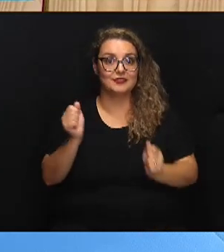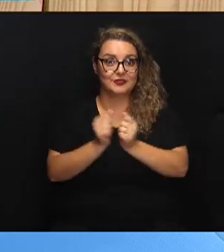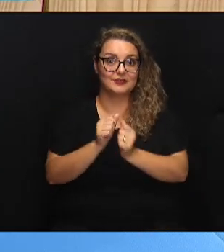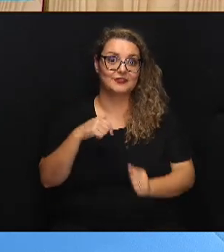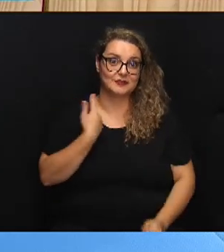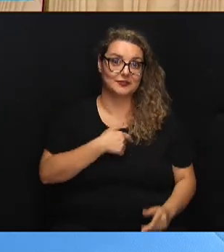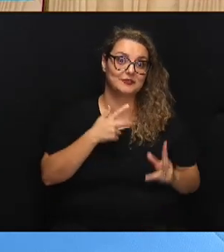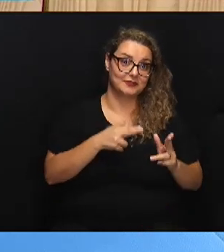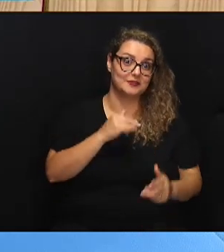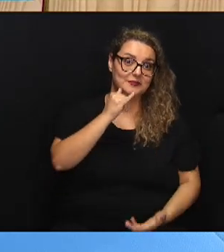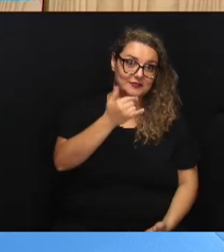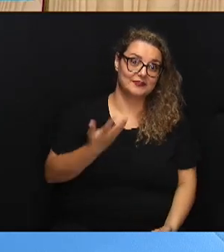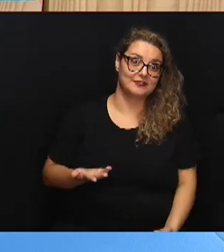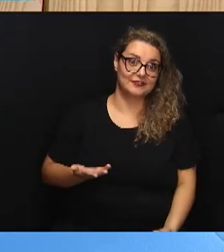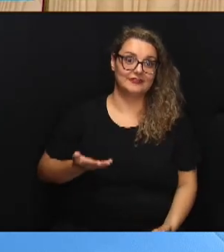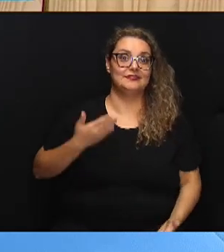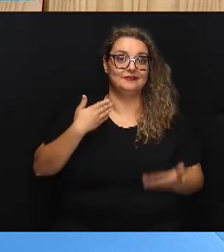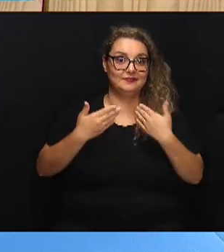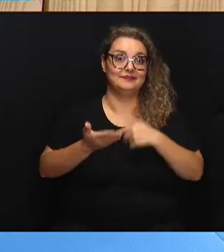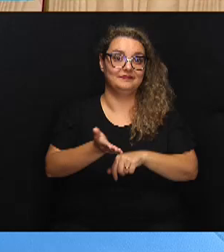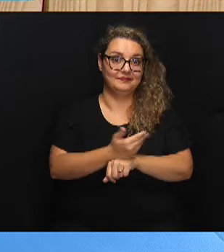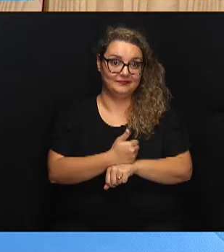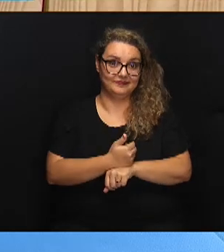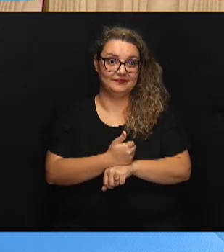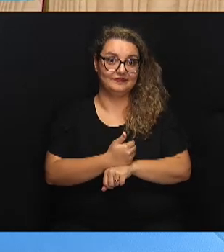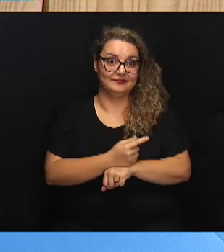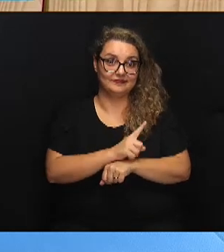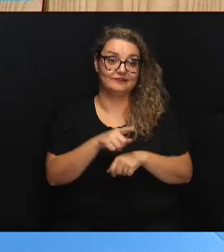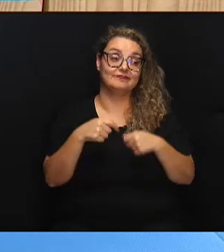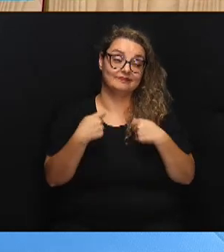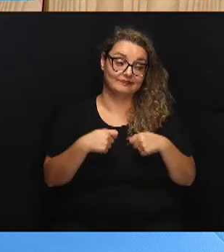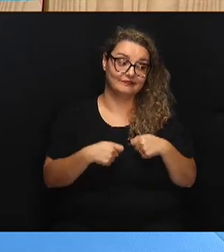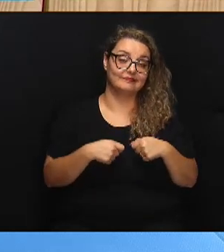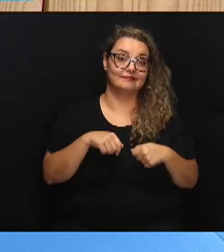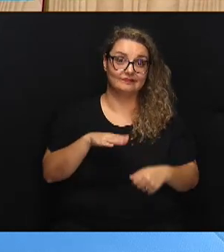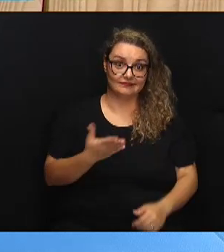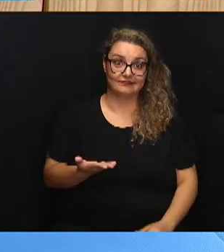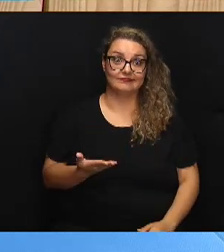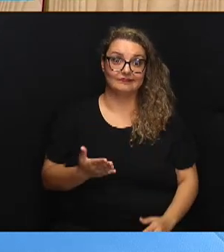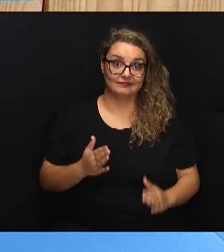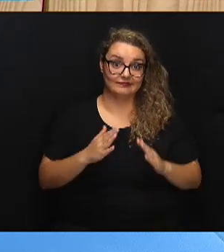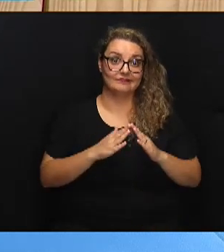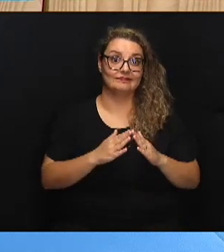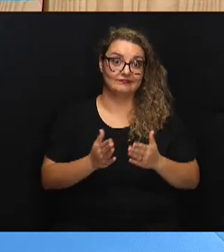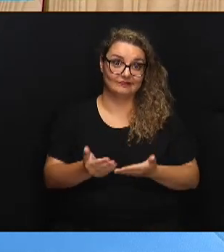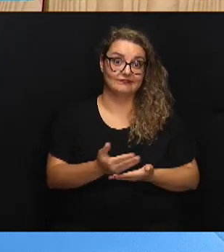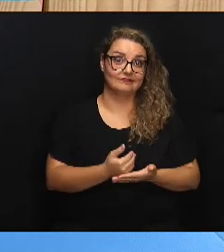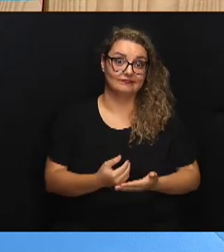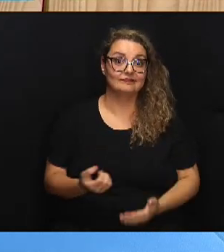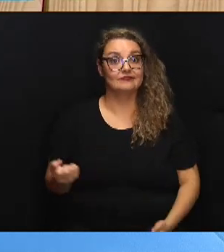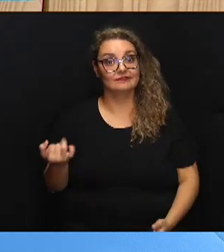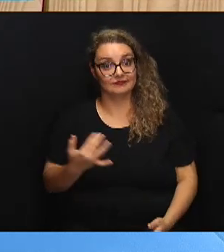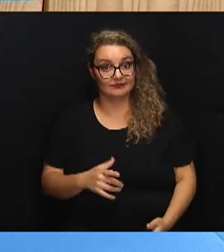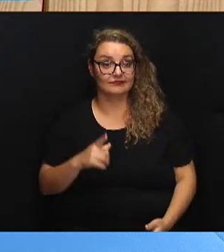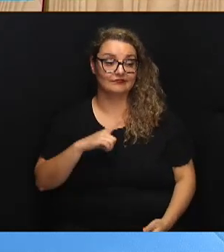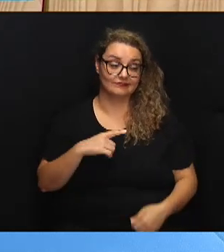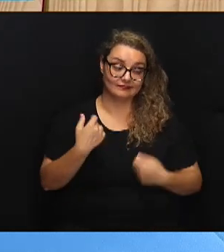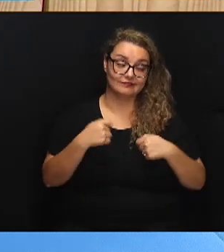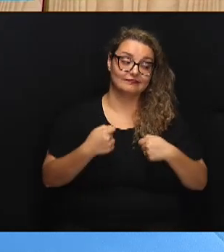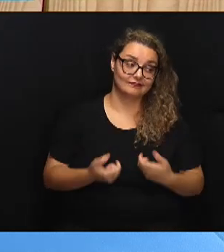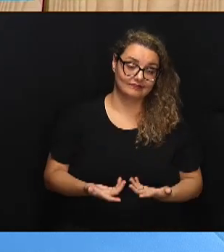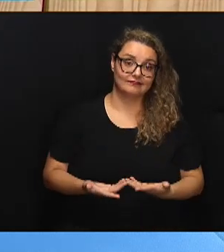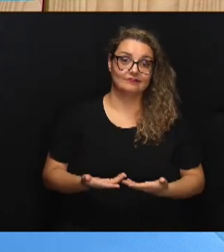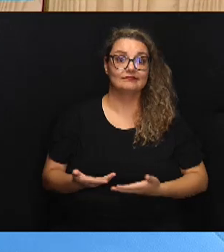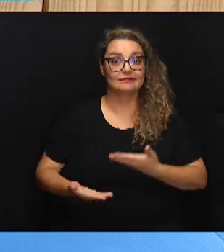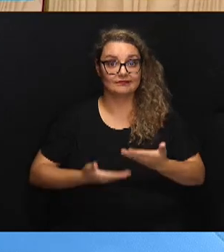como você mesmo disse na nossa conversa, que não precisam existir mais essas casas de acolhimento, mas enquanto houver necessidade, que esse